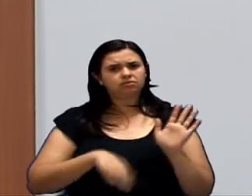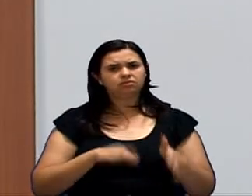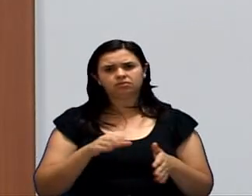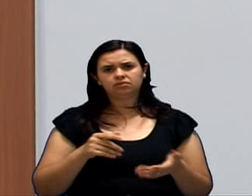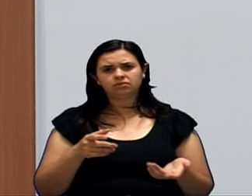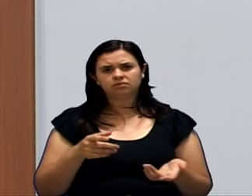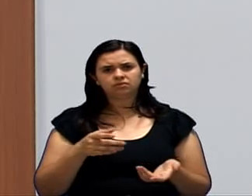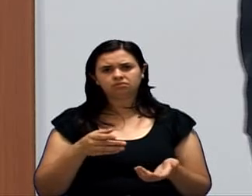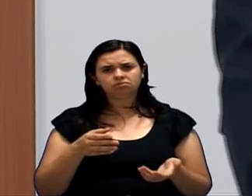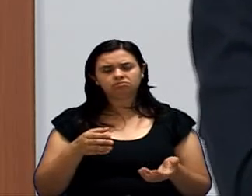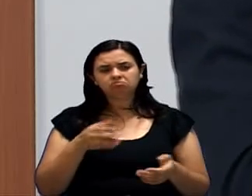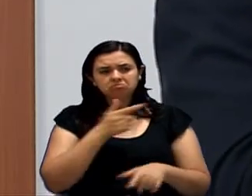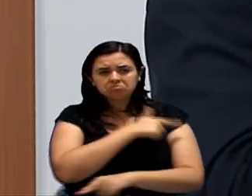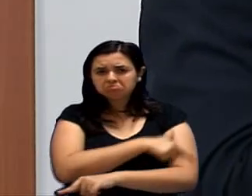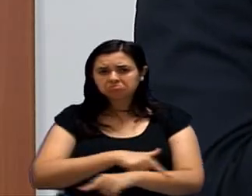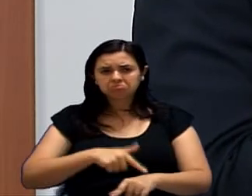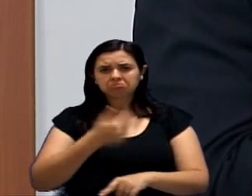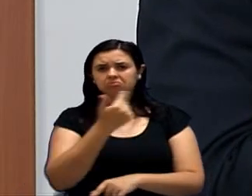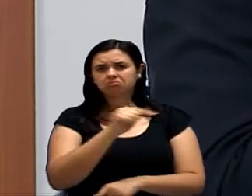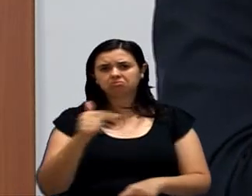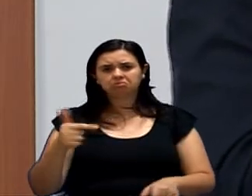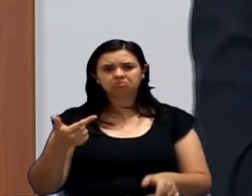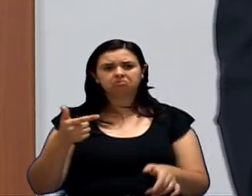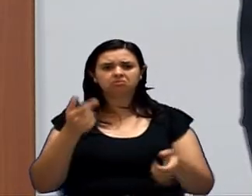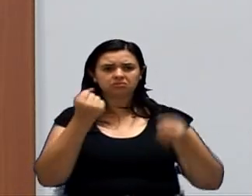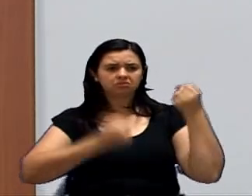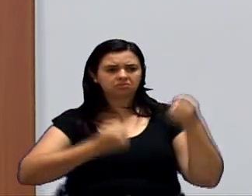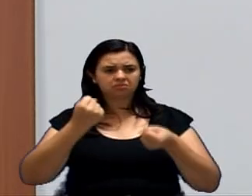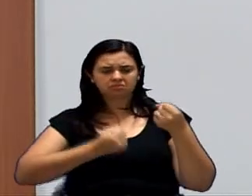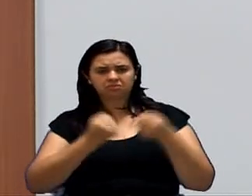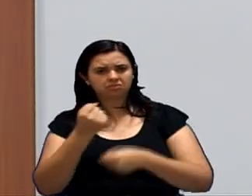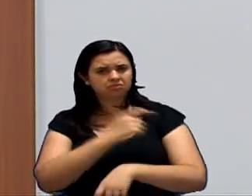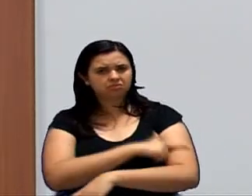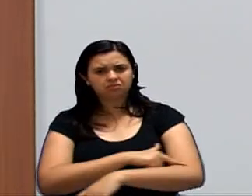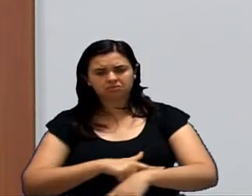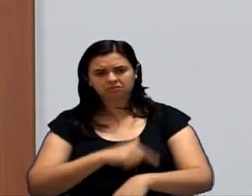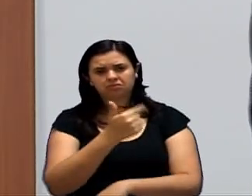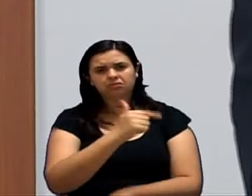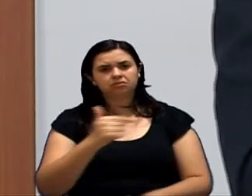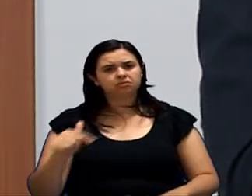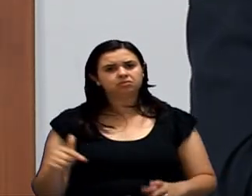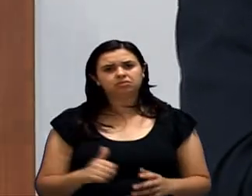Você sabe disso, a turma invade. Que é pra... Tem aqueles apressados, né, Fábio, que não respeita. Infelizmente é isso aí.